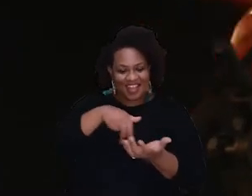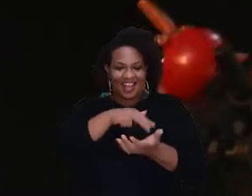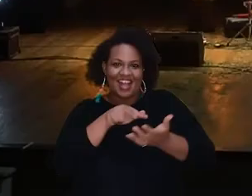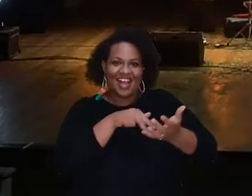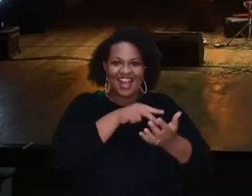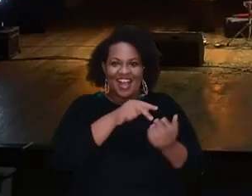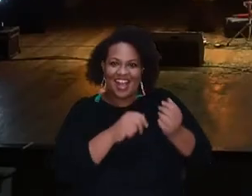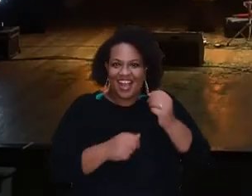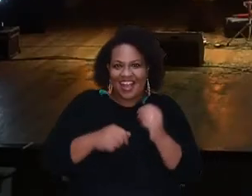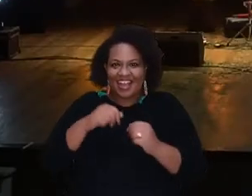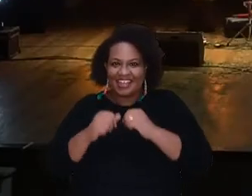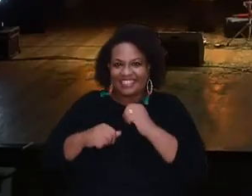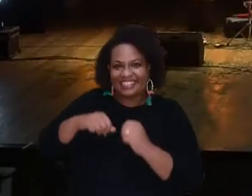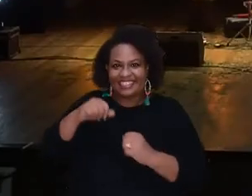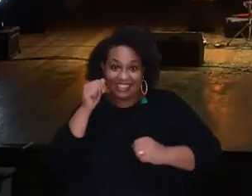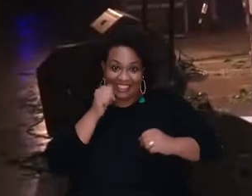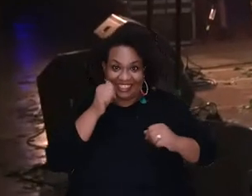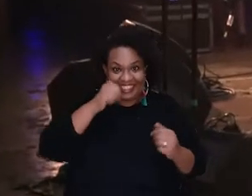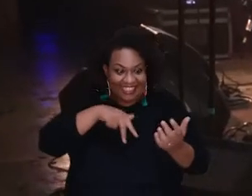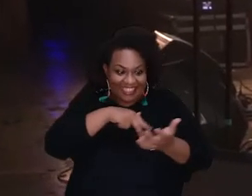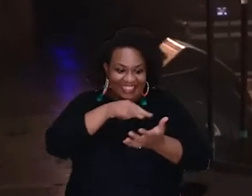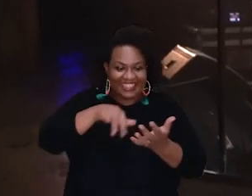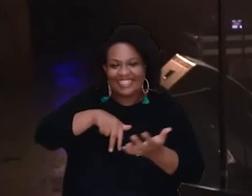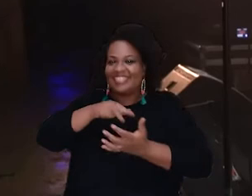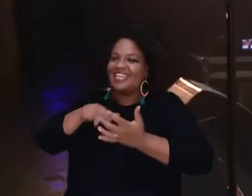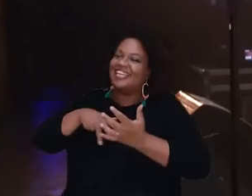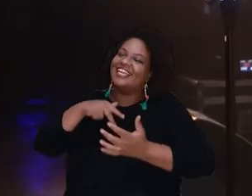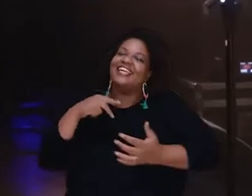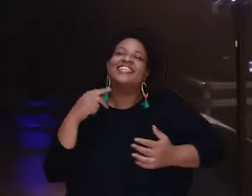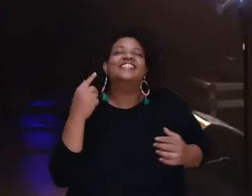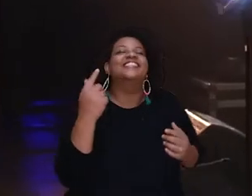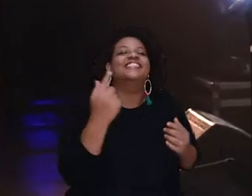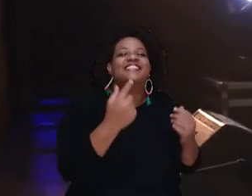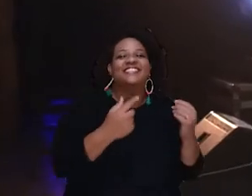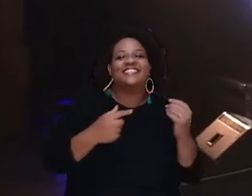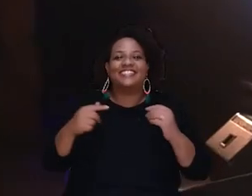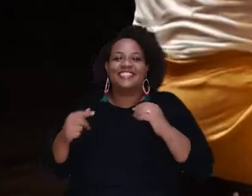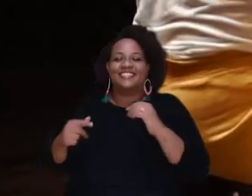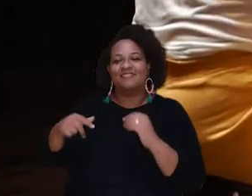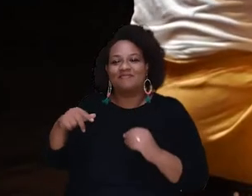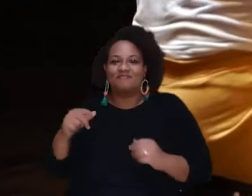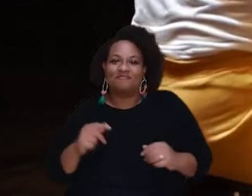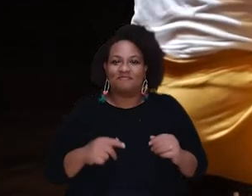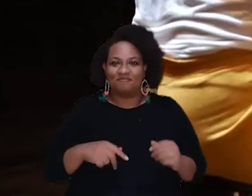menina, balance, dance, giro. Balance, dance, giro, menina, balance, dance, giro.